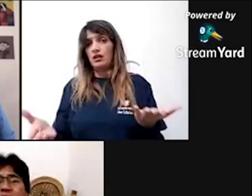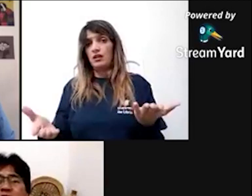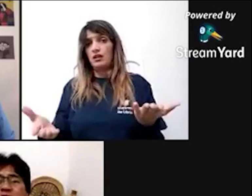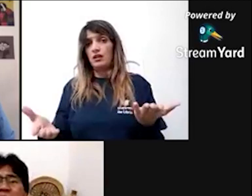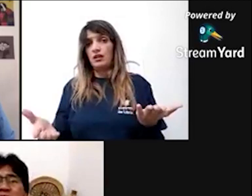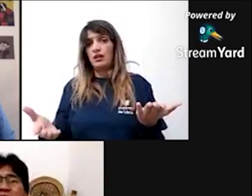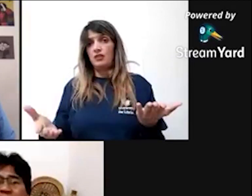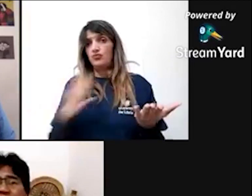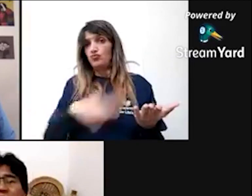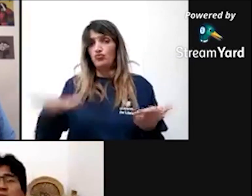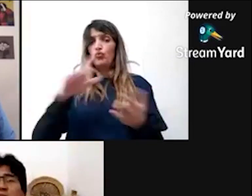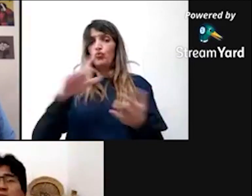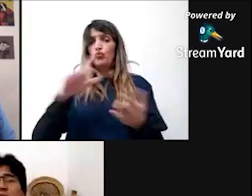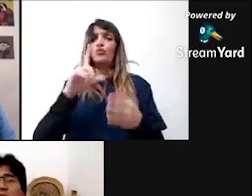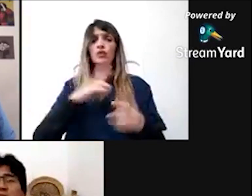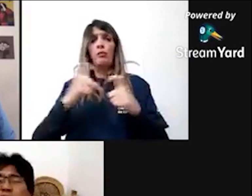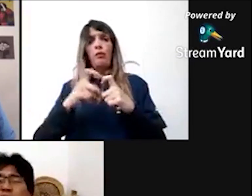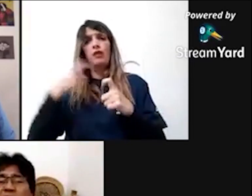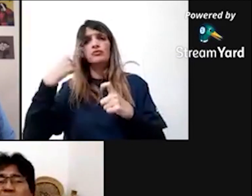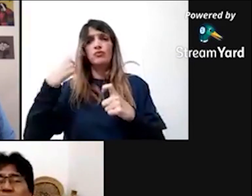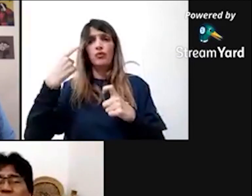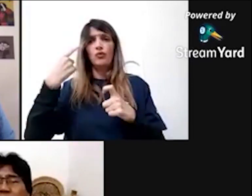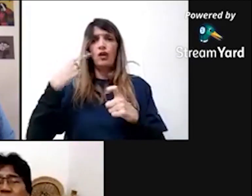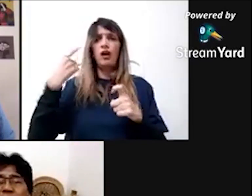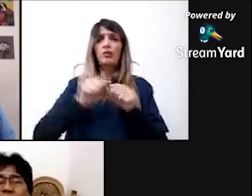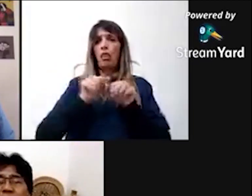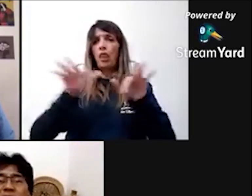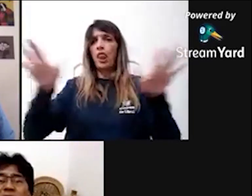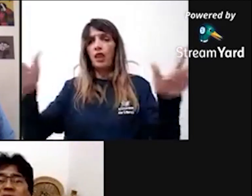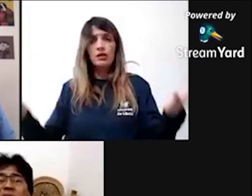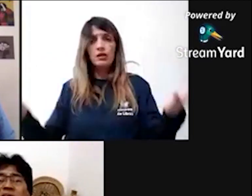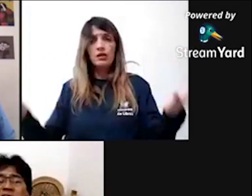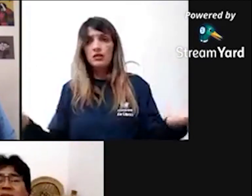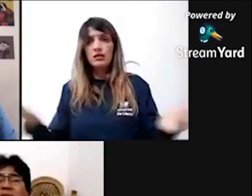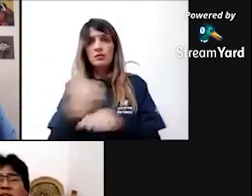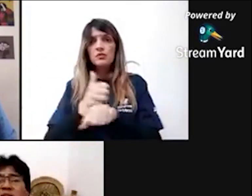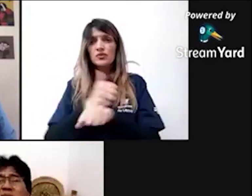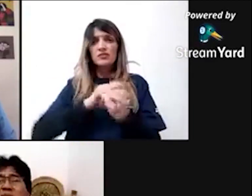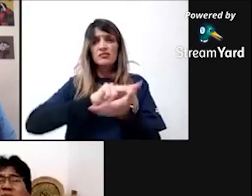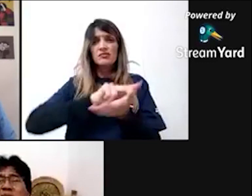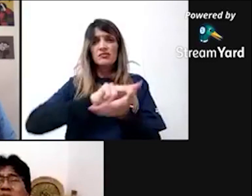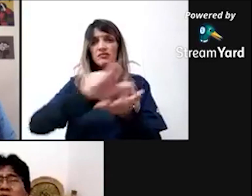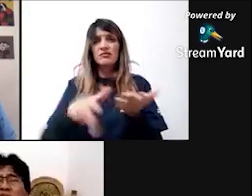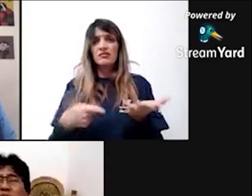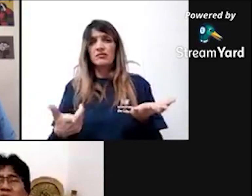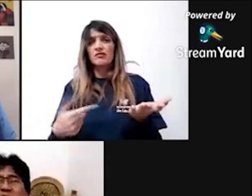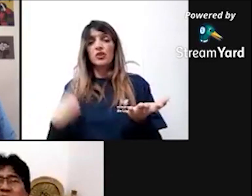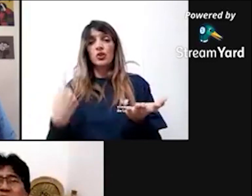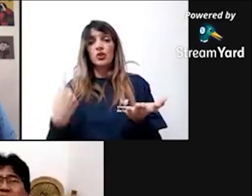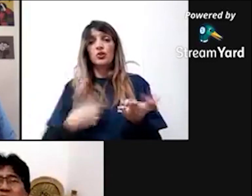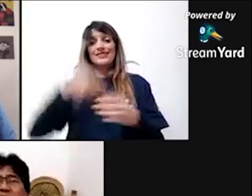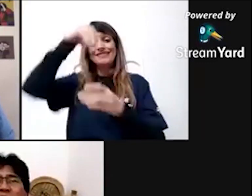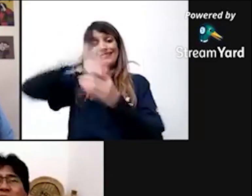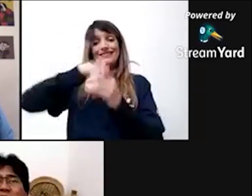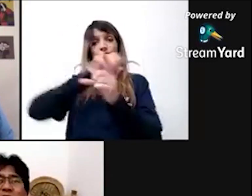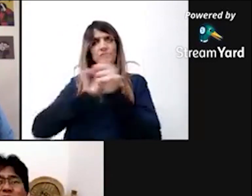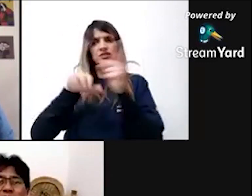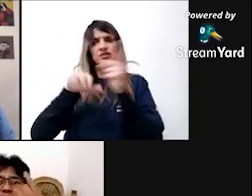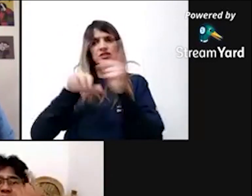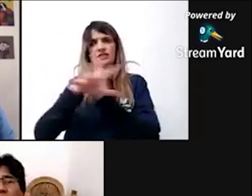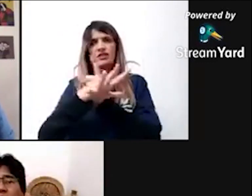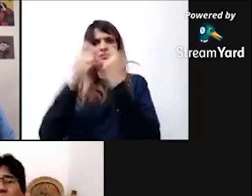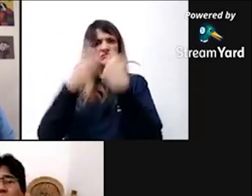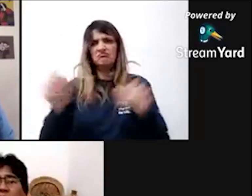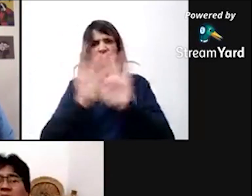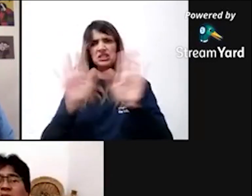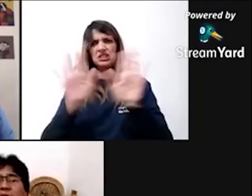segmentos, temos médicos, advogados, espalhados por tudo quanto é lugar aí, se estamos dentro da sociedade, a gente não precisa ter um